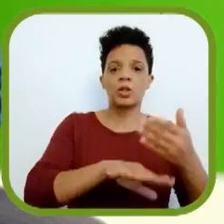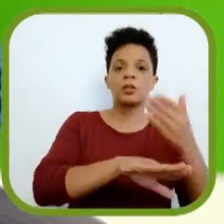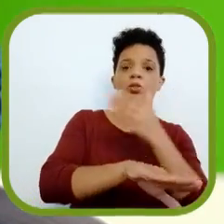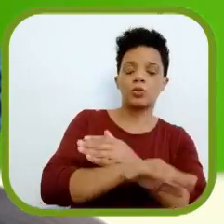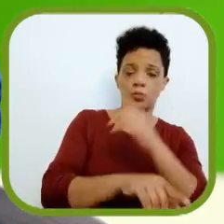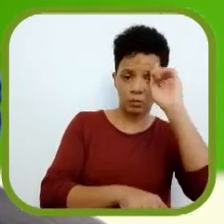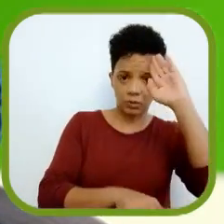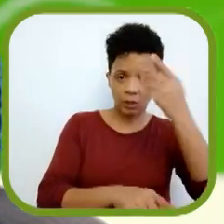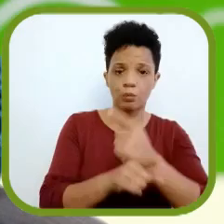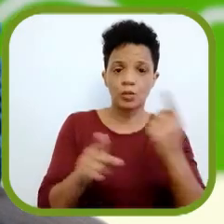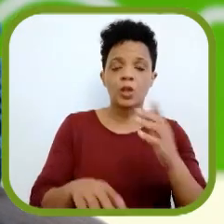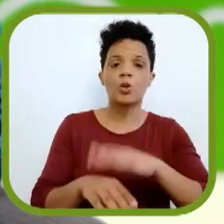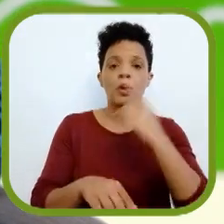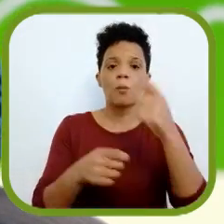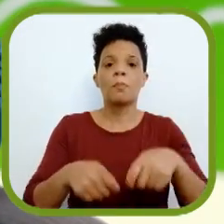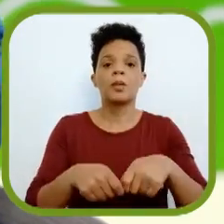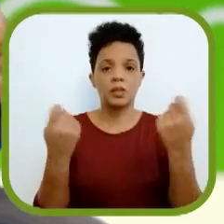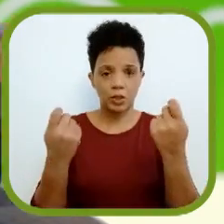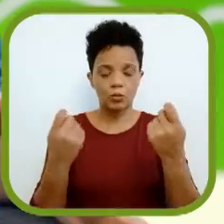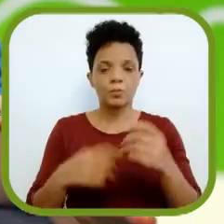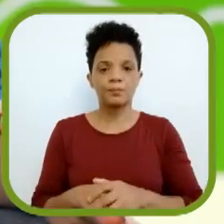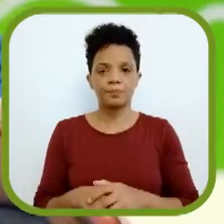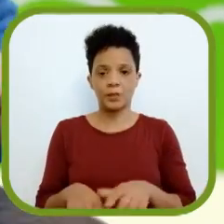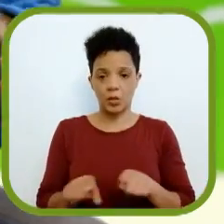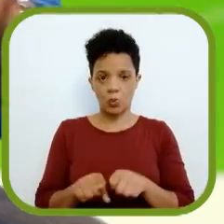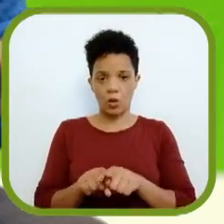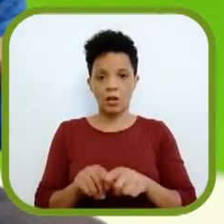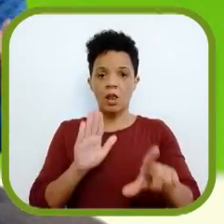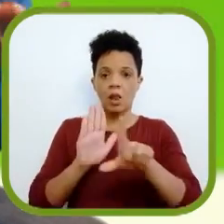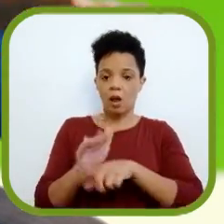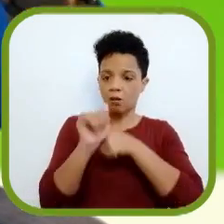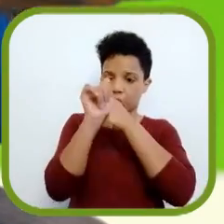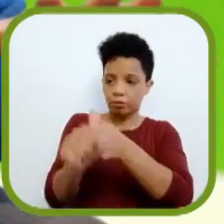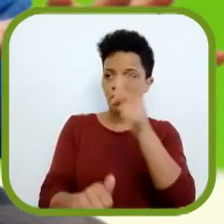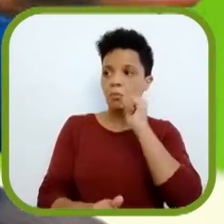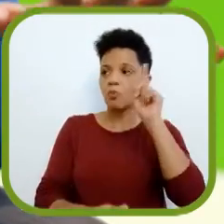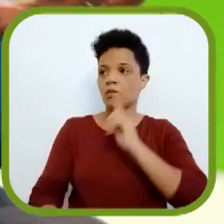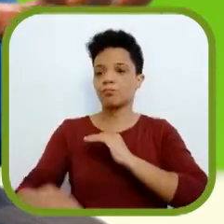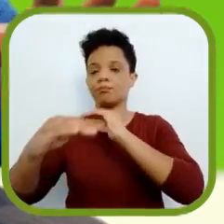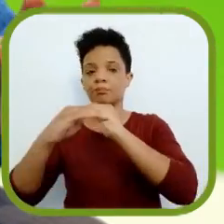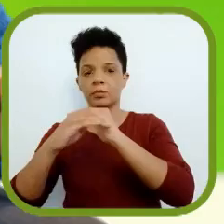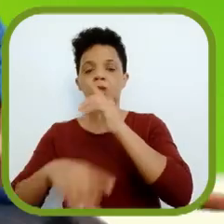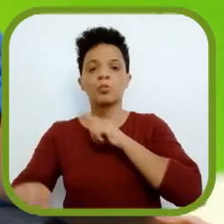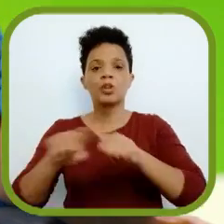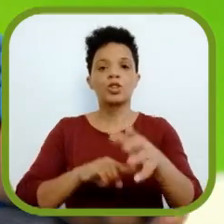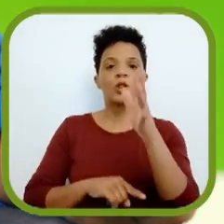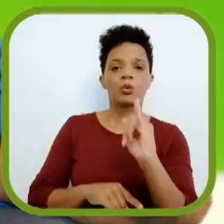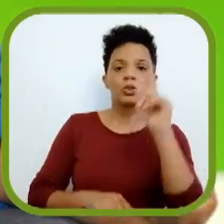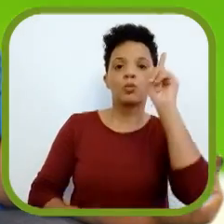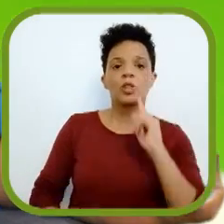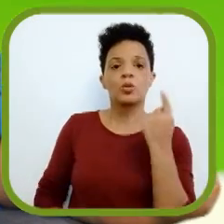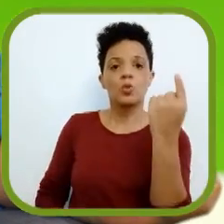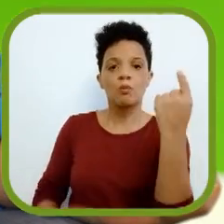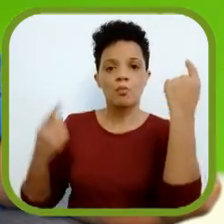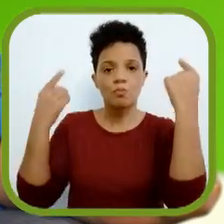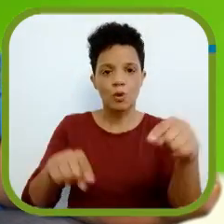nas eleições anteriores. Sabe porquê? Porque há um partido que, cumprindo a lei da paridade, tem 12